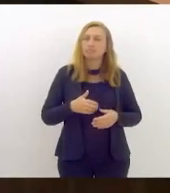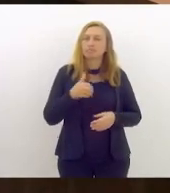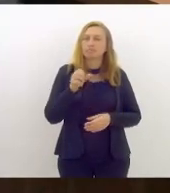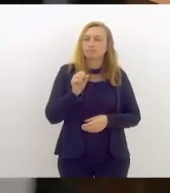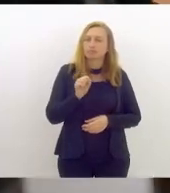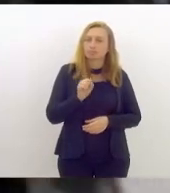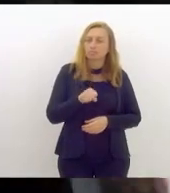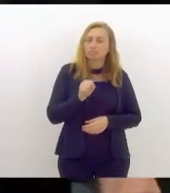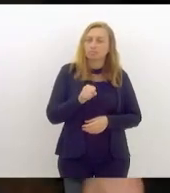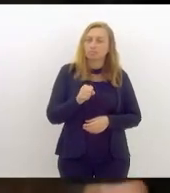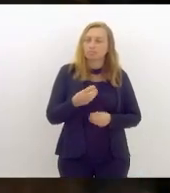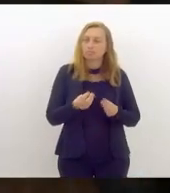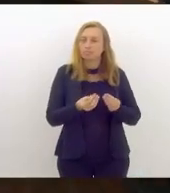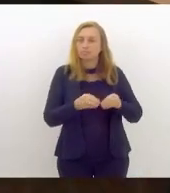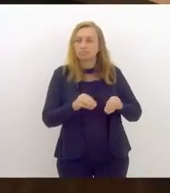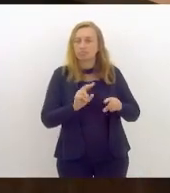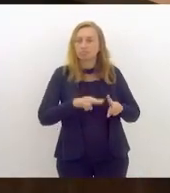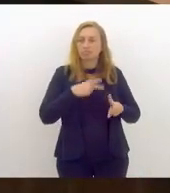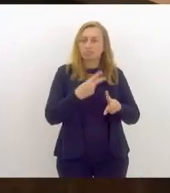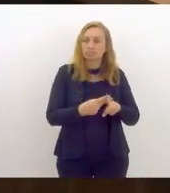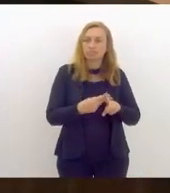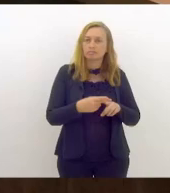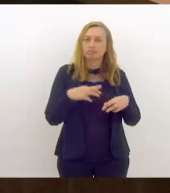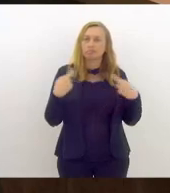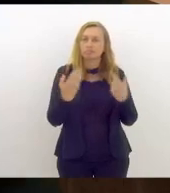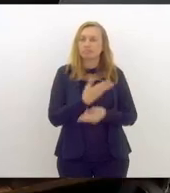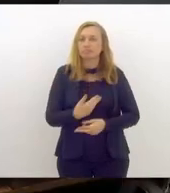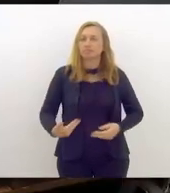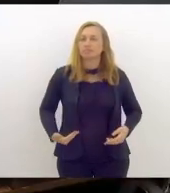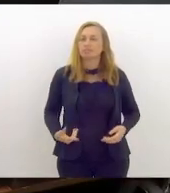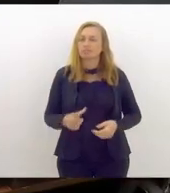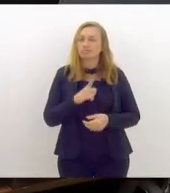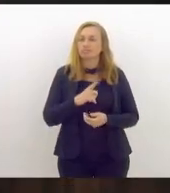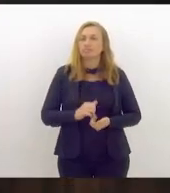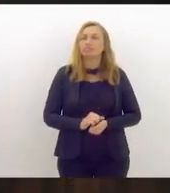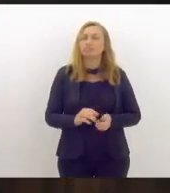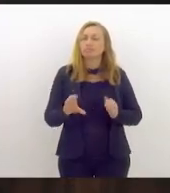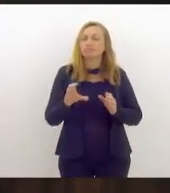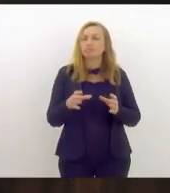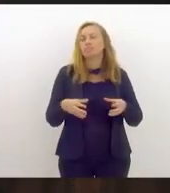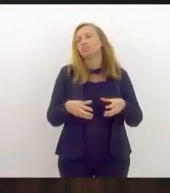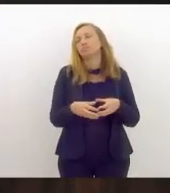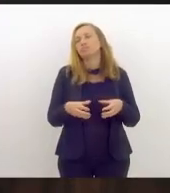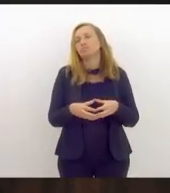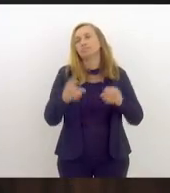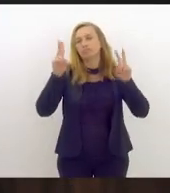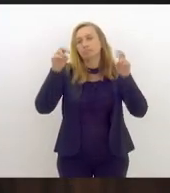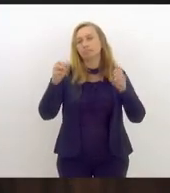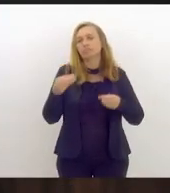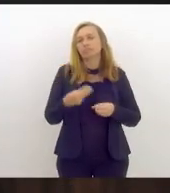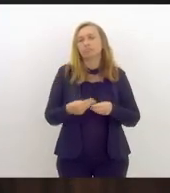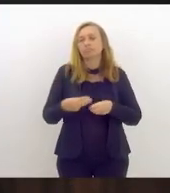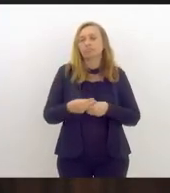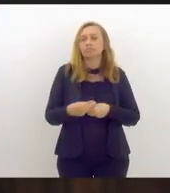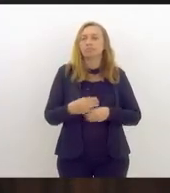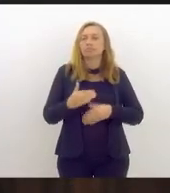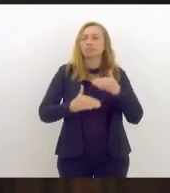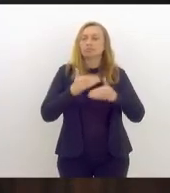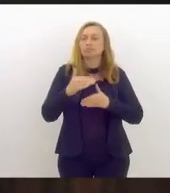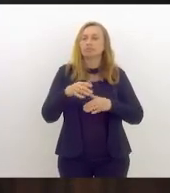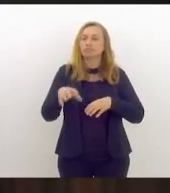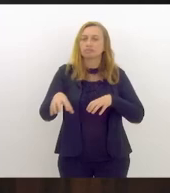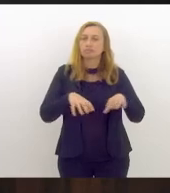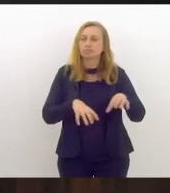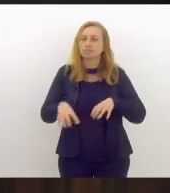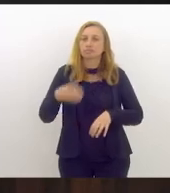sem prejuízo dos desdobramentos que a audiência pública vai provocar. Pela Comissão de Assuntos Municipais e Desenvolvimento Regional, deputado